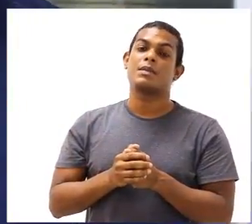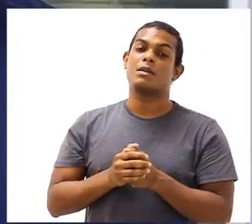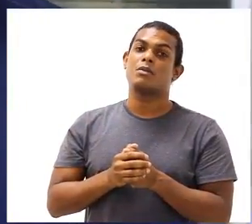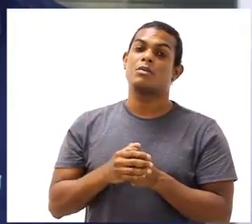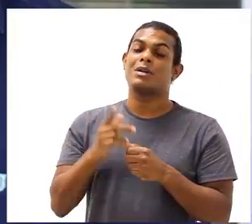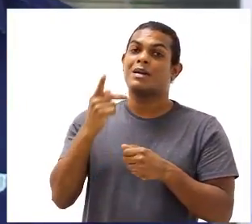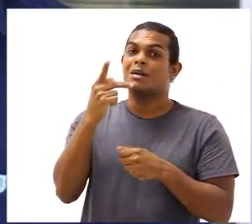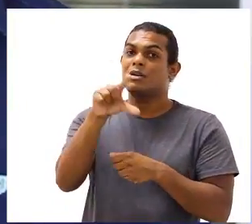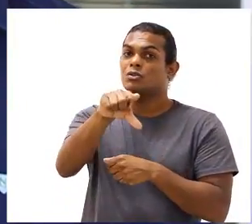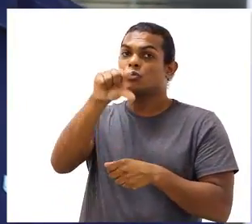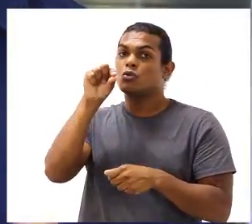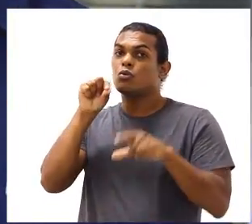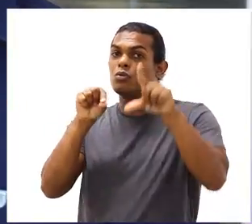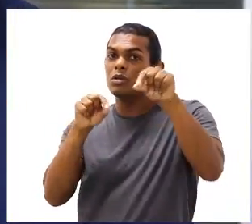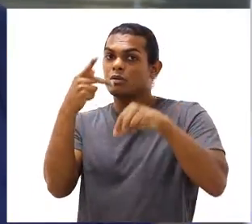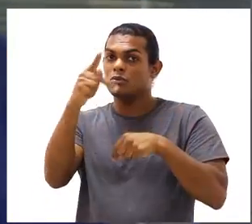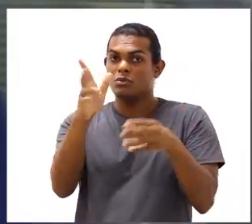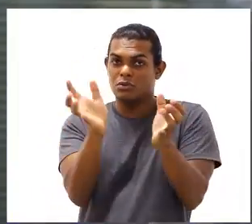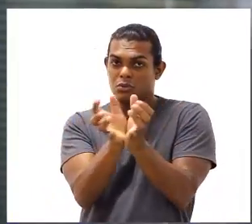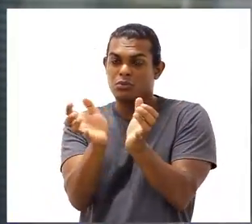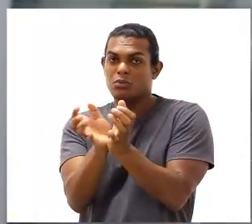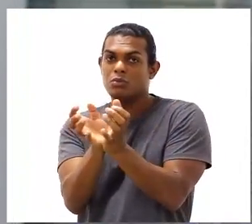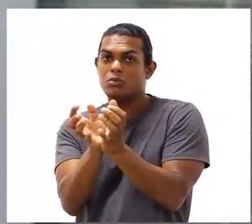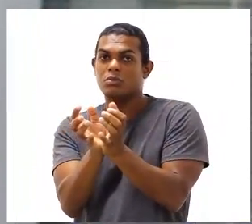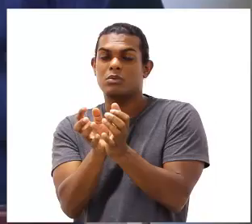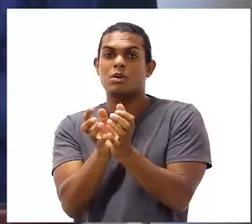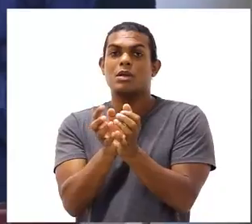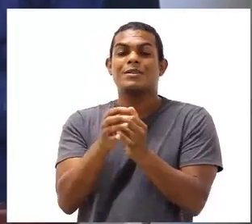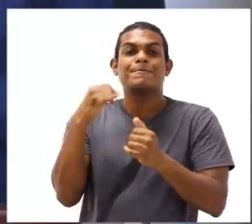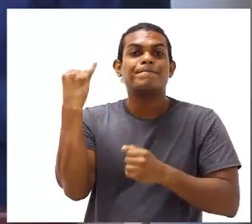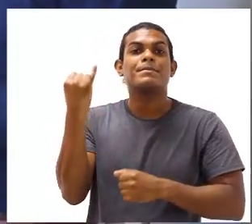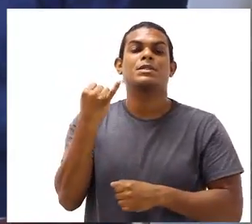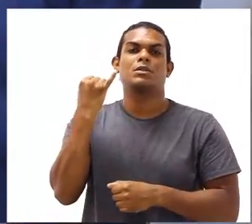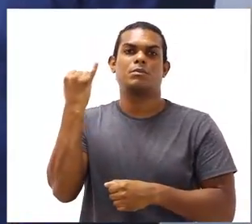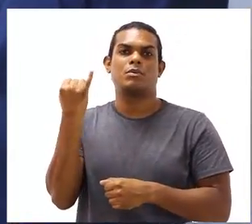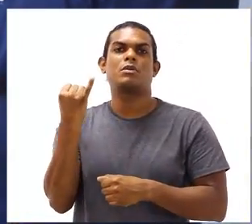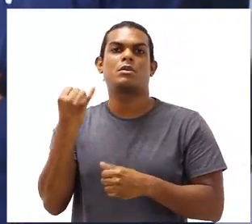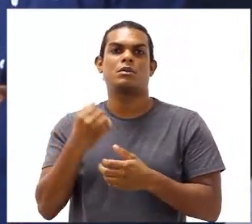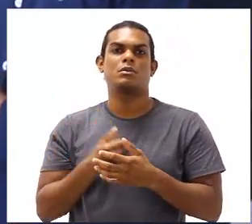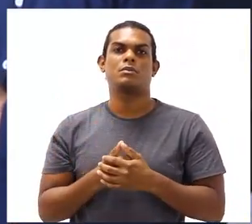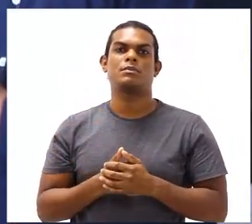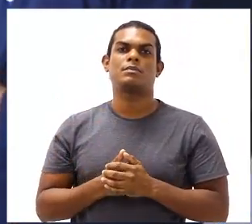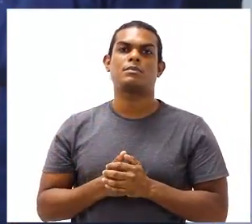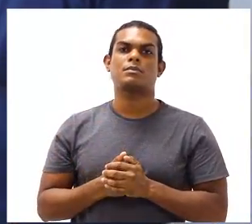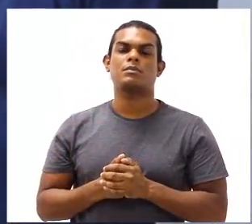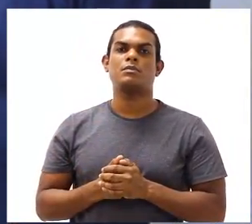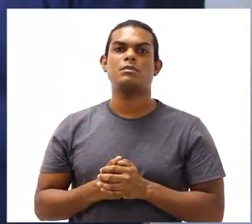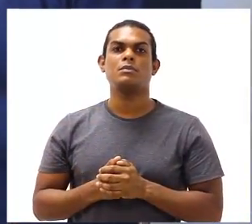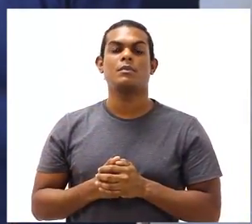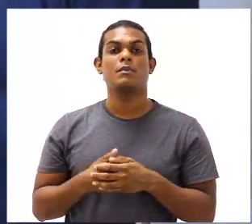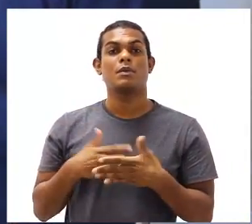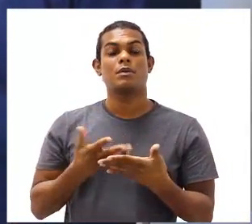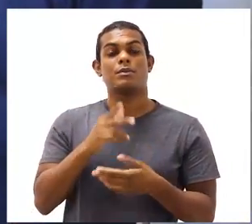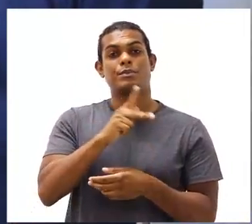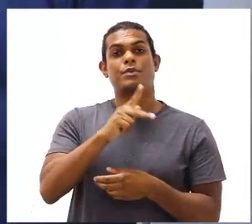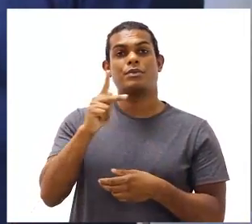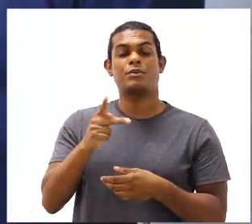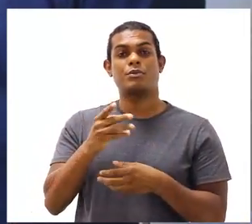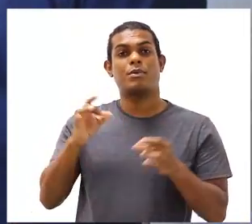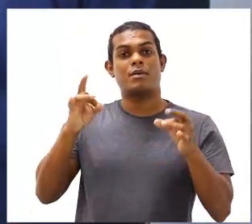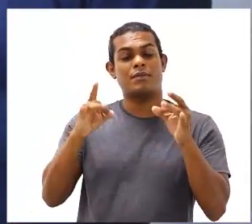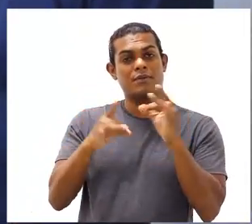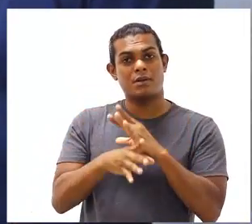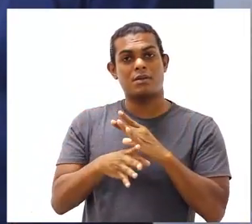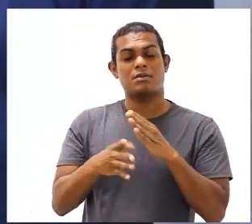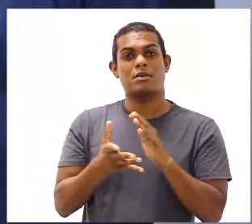nos seus projetos. Né? Então, veja que a tecnologia hoje já não é só a mais relevante. Professor Décio, para a gente finalizar